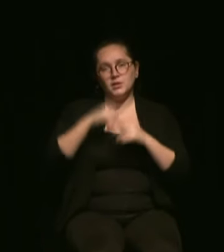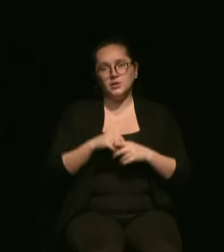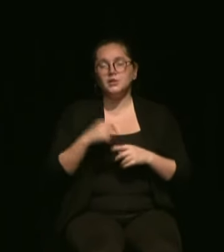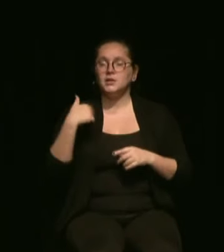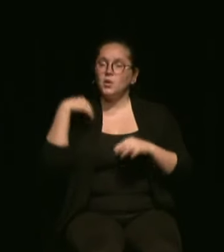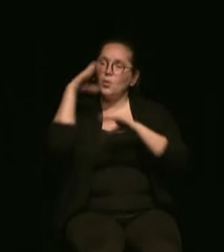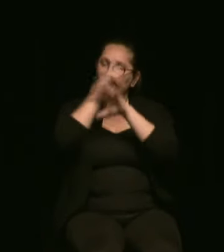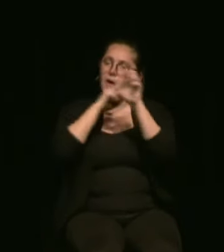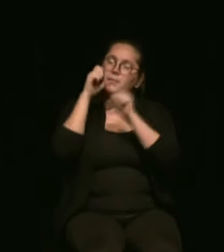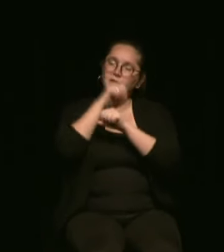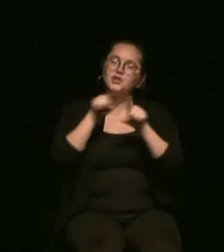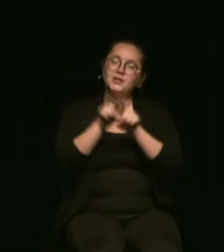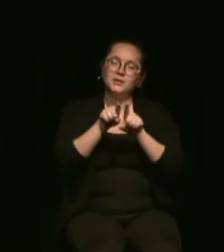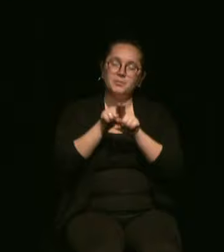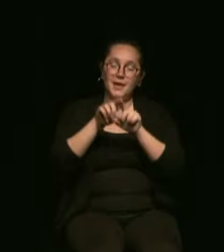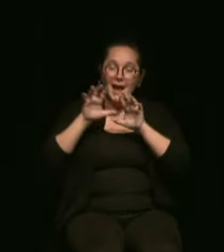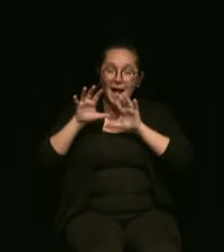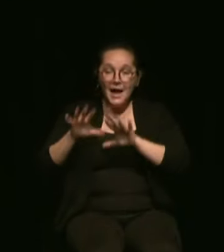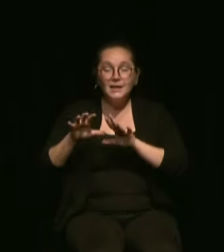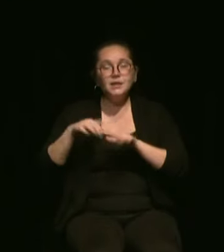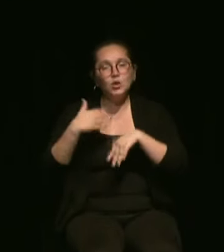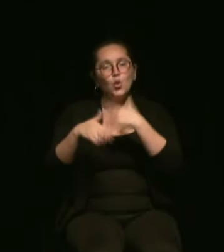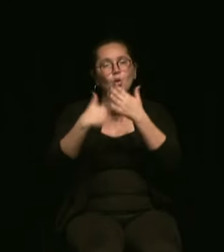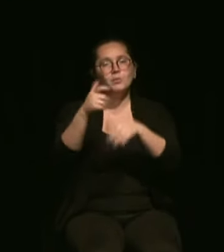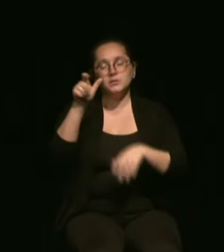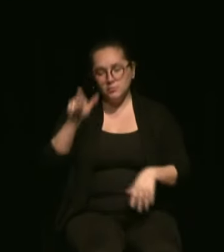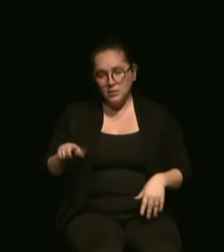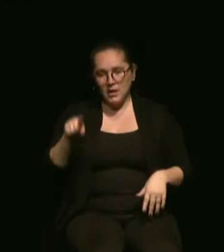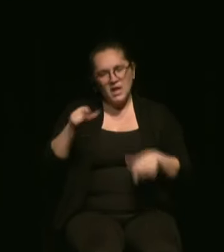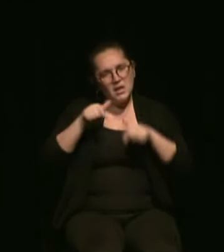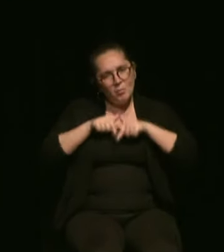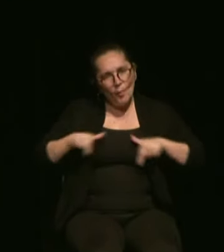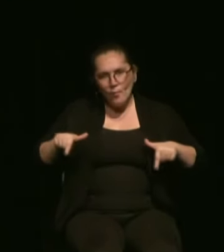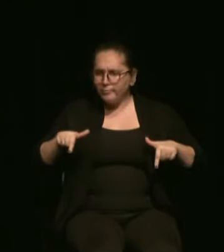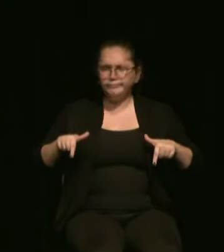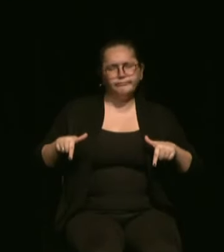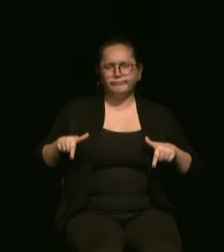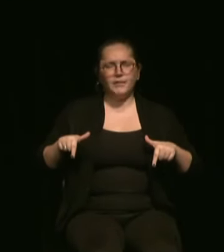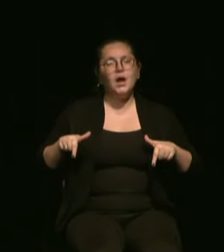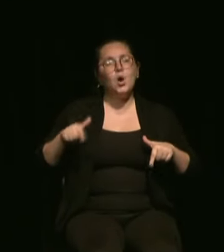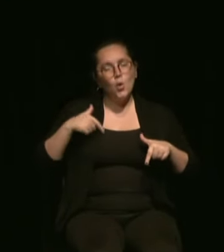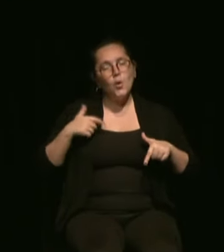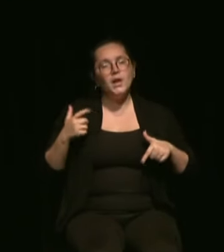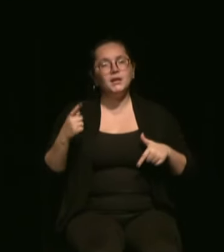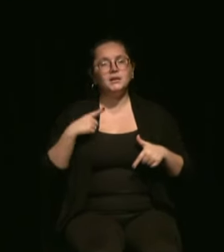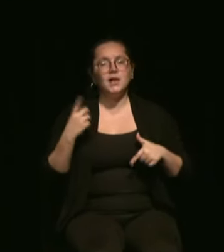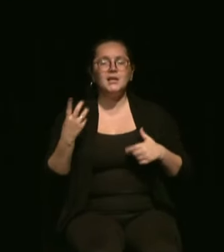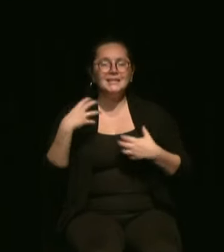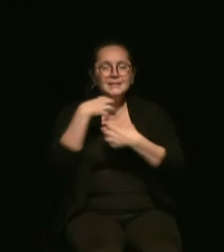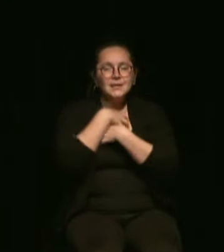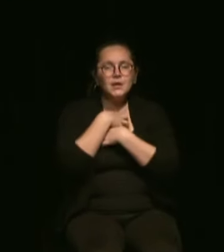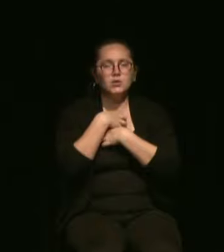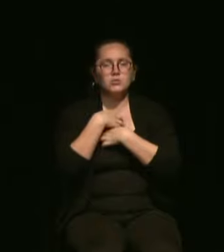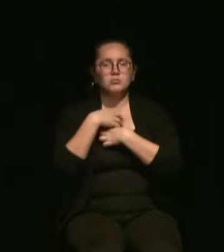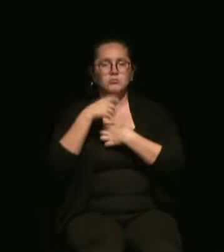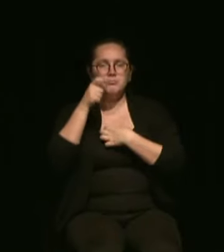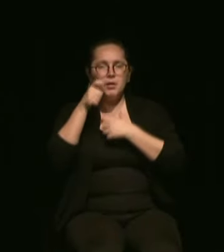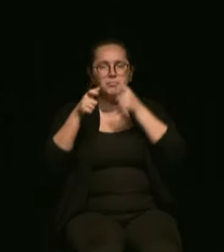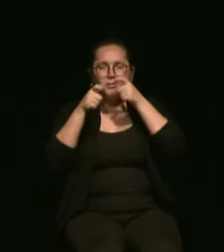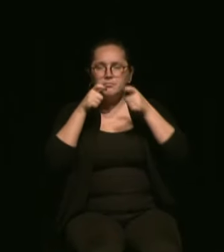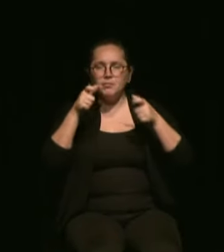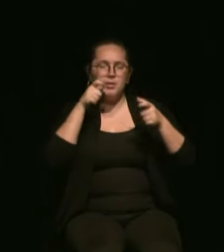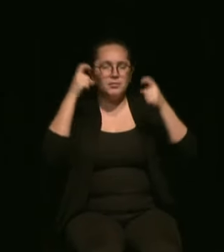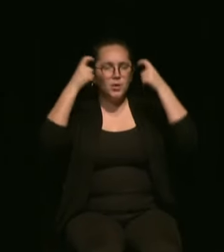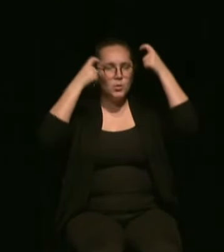também aprendi. Ali se consolidou essa ideia de que o Coutinho não se esvazia, não. Pelo contrário, ele está ali cheio, presente, mas o que